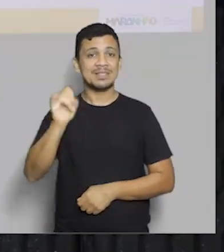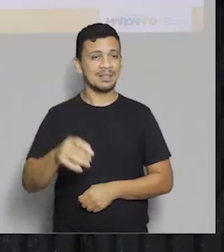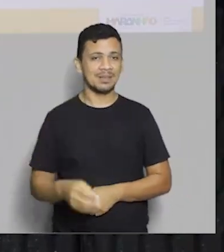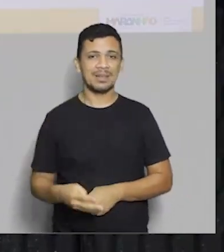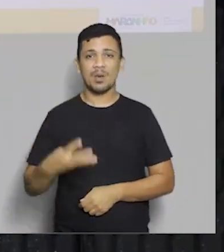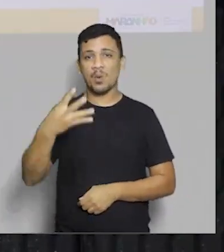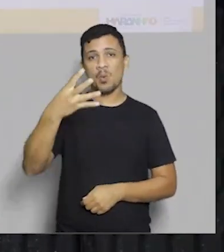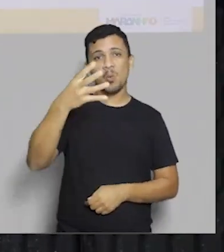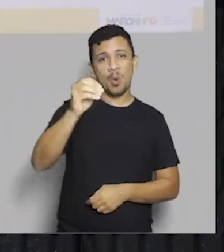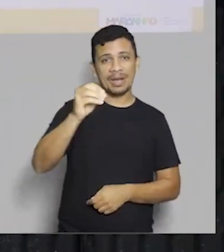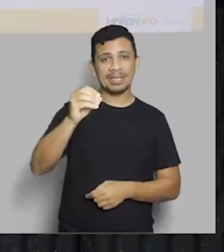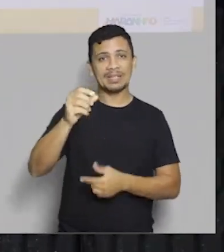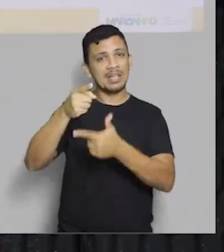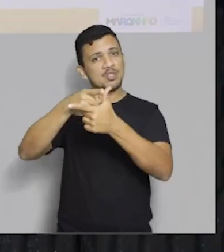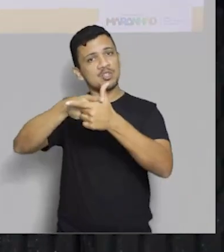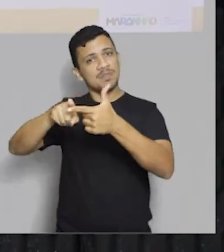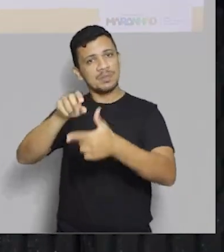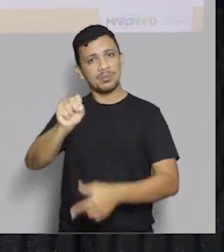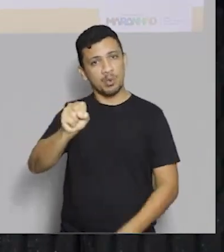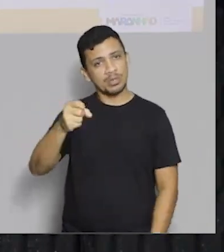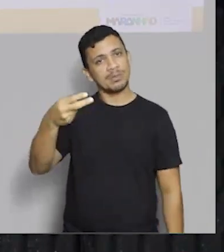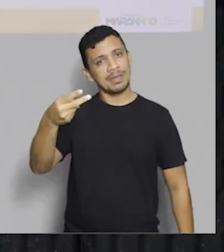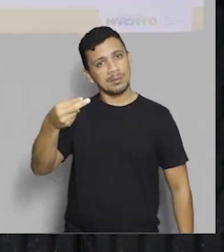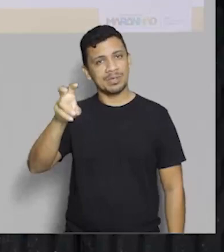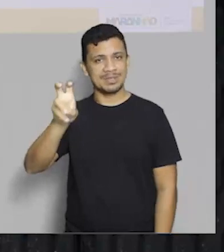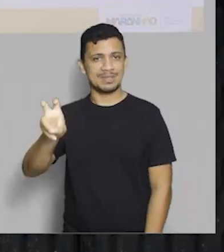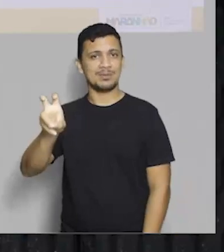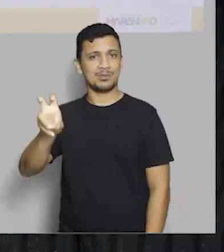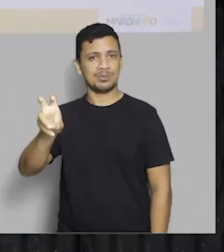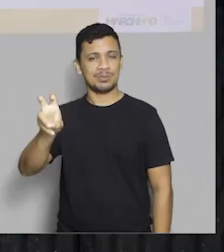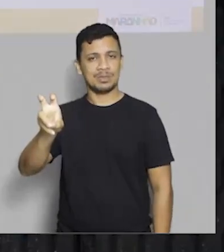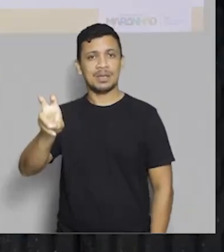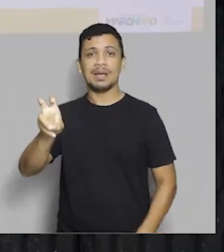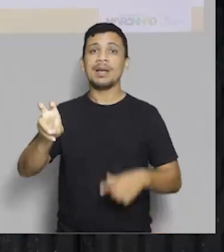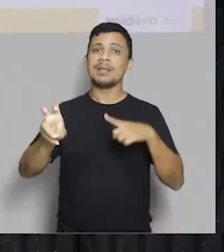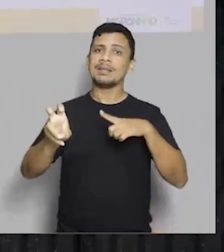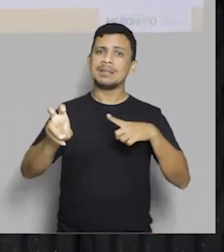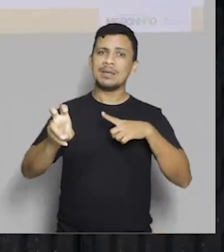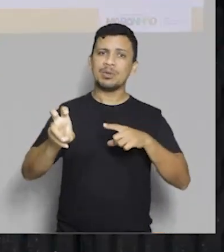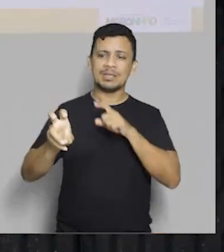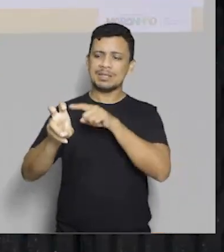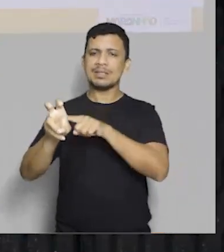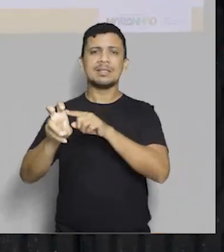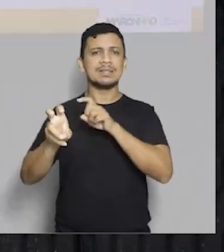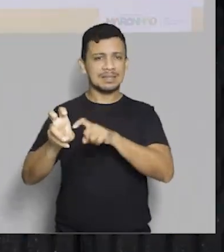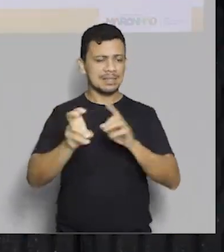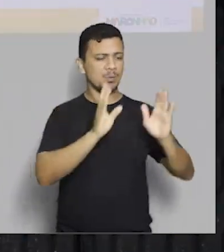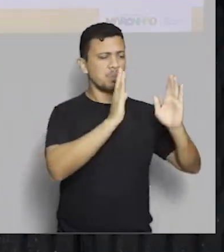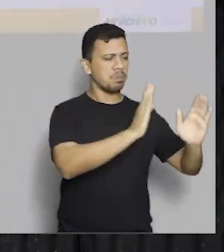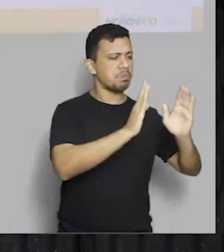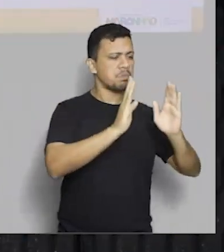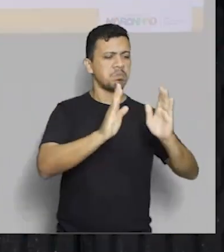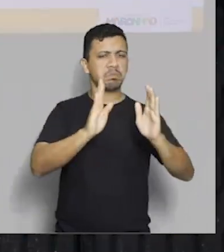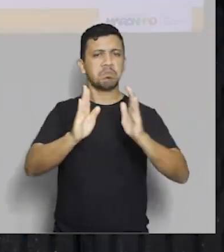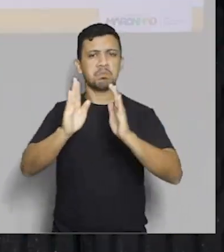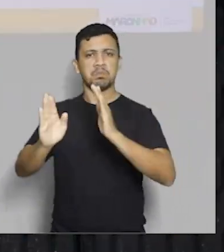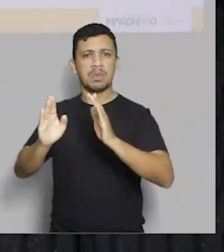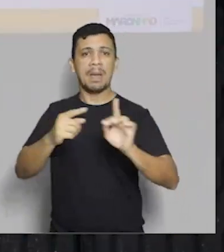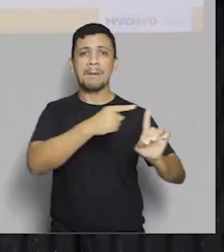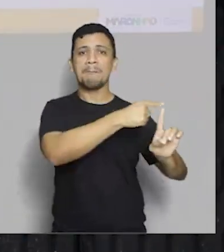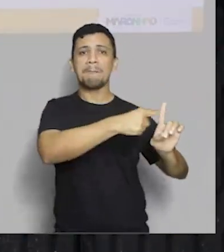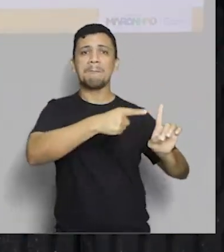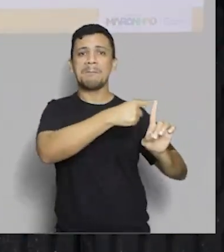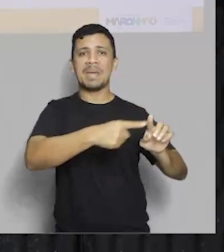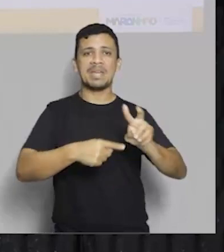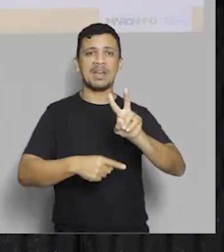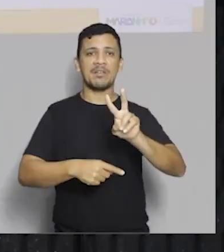40 por 8, vai dar 5. Então, eu vou ter 5 períodos de meia-vida, certo? 5 períodos de